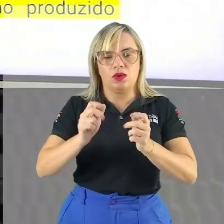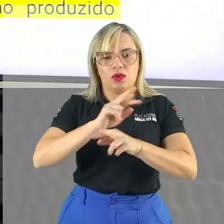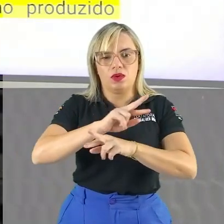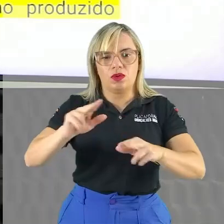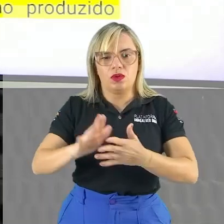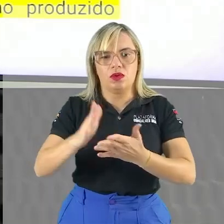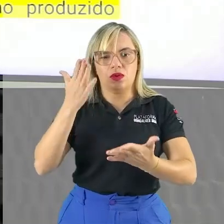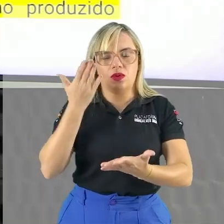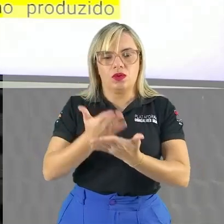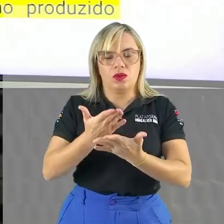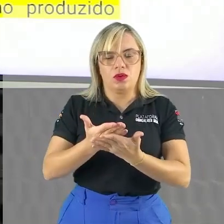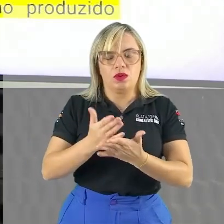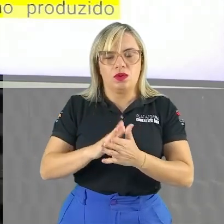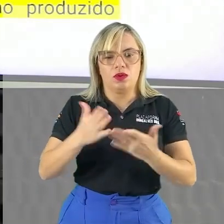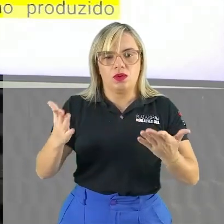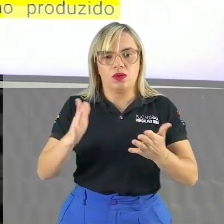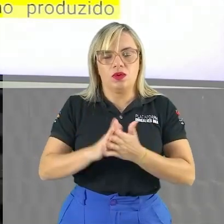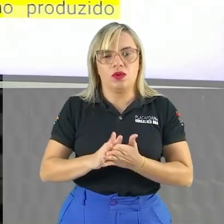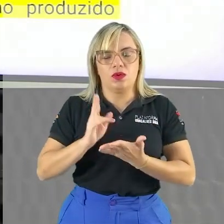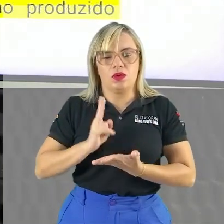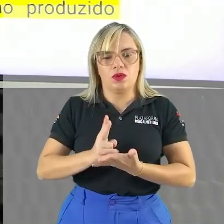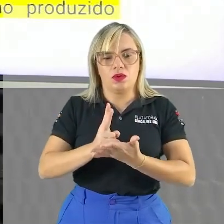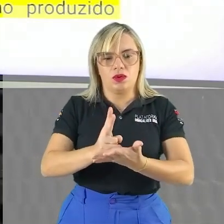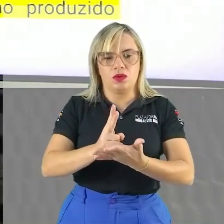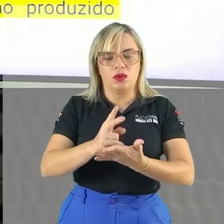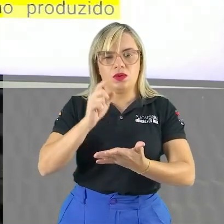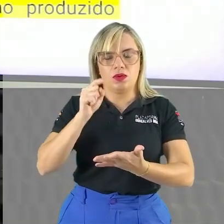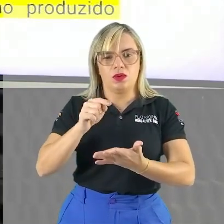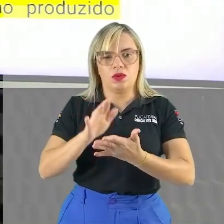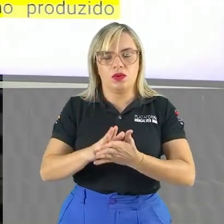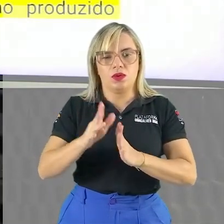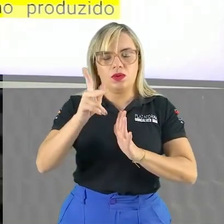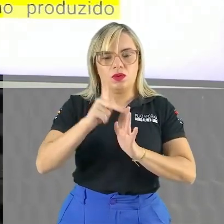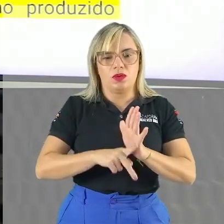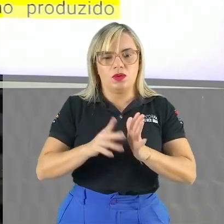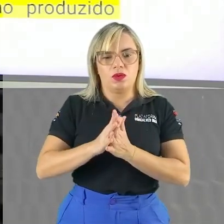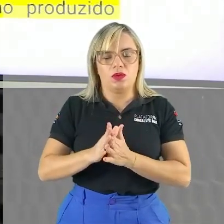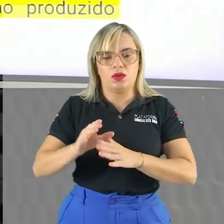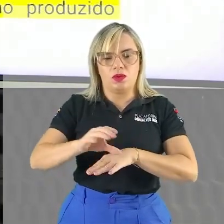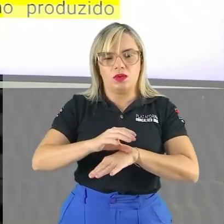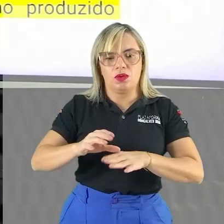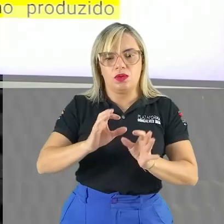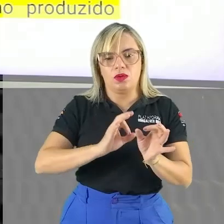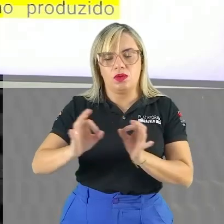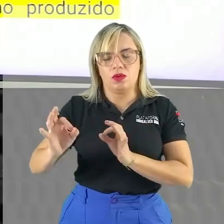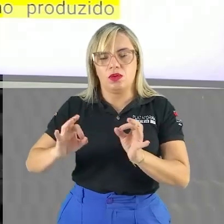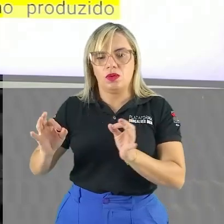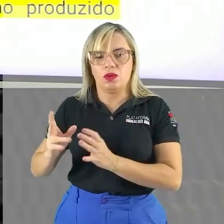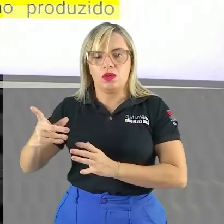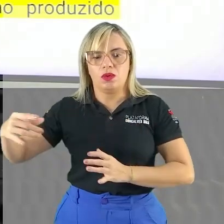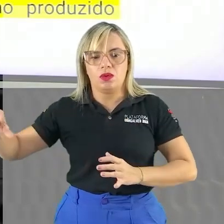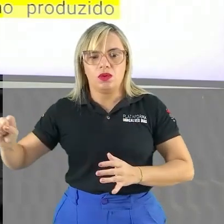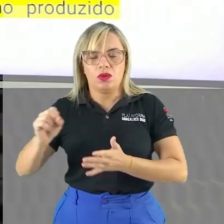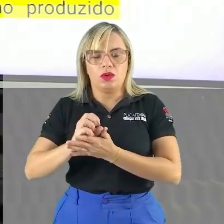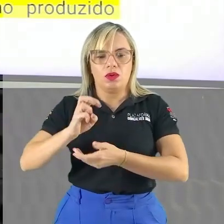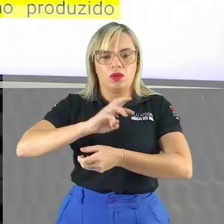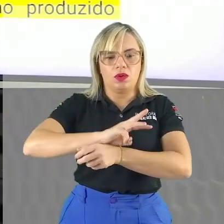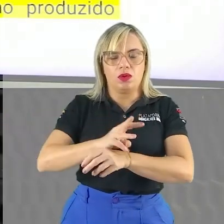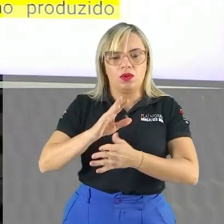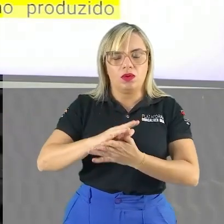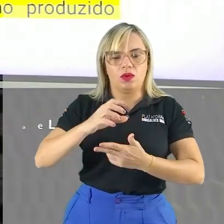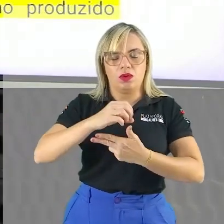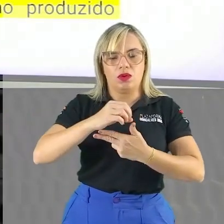várias aulas e elas vão continuar dentro desse projeto de cursinho aqui preparatório para o PAS e para